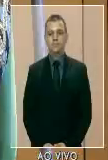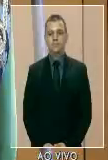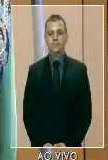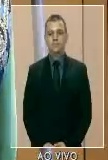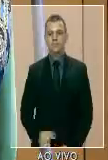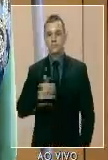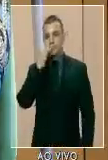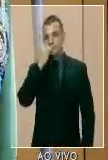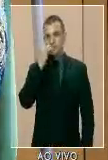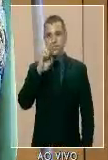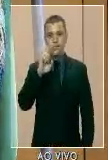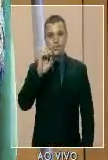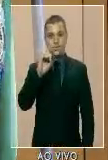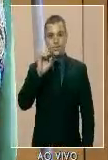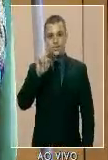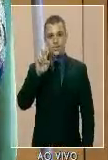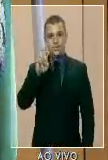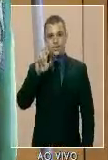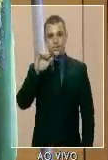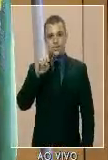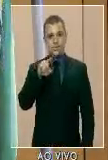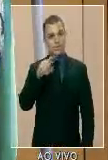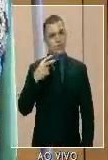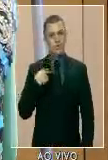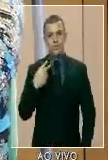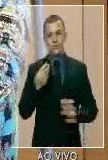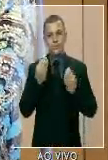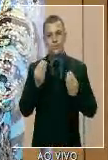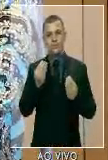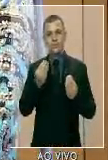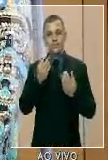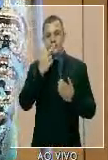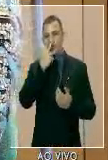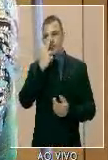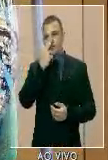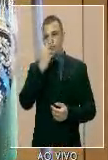Deputado Rogério, Vossa Excelência não devia achar graça de uma situação como essa.